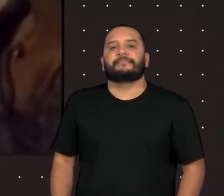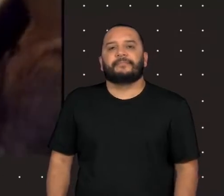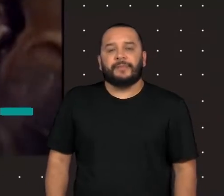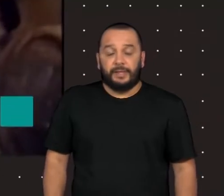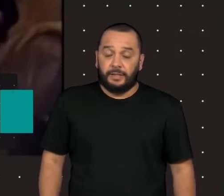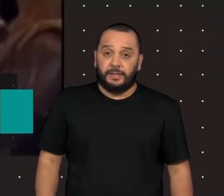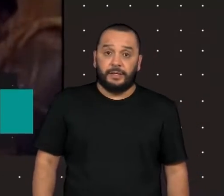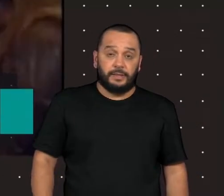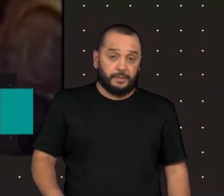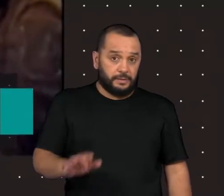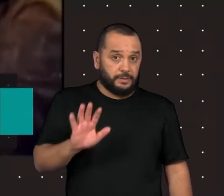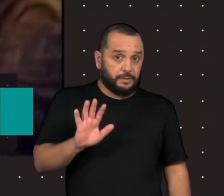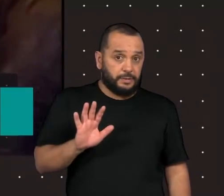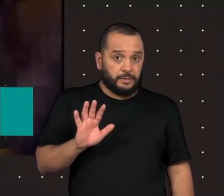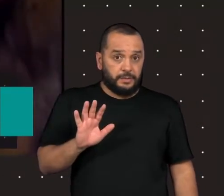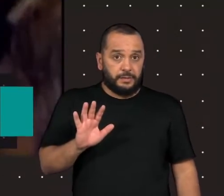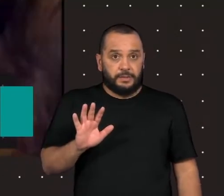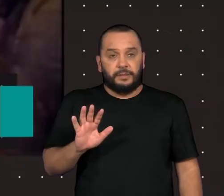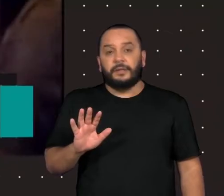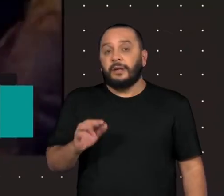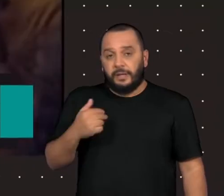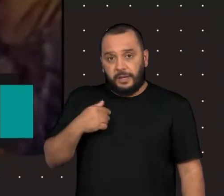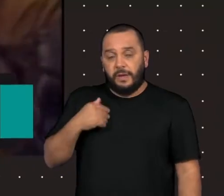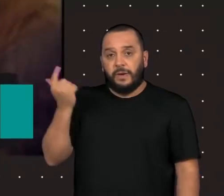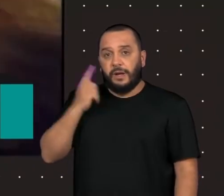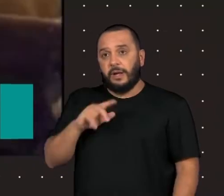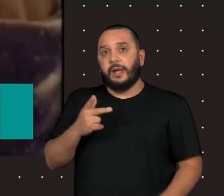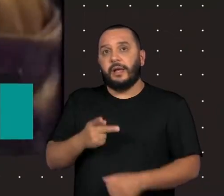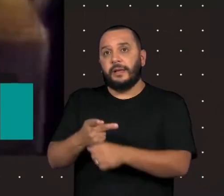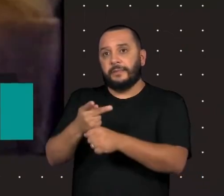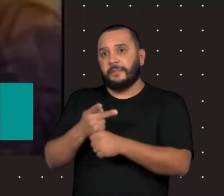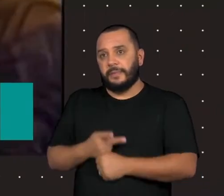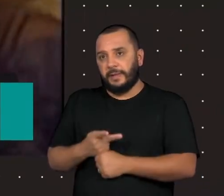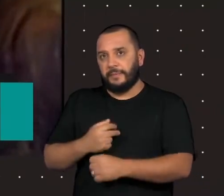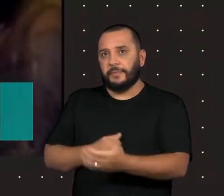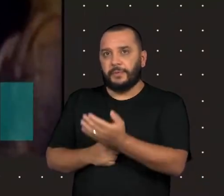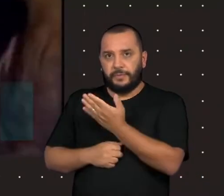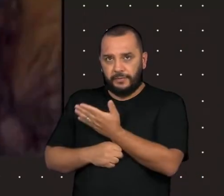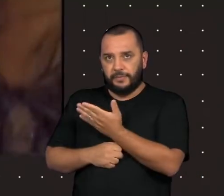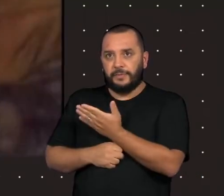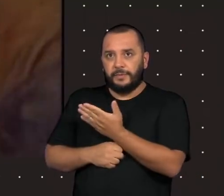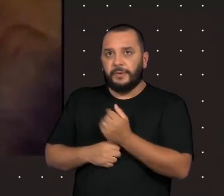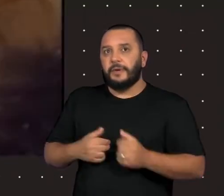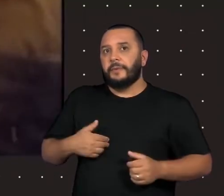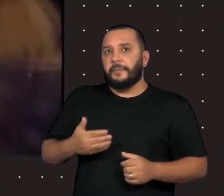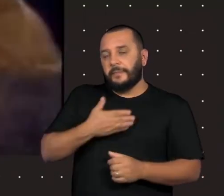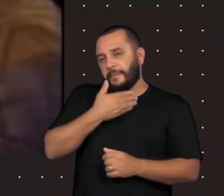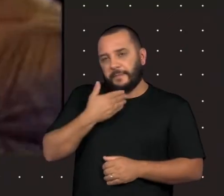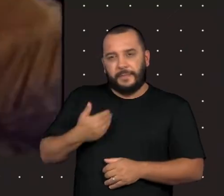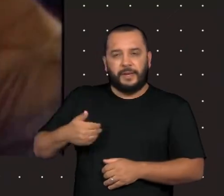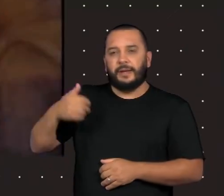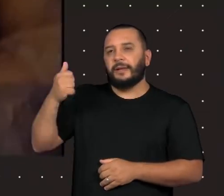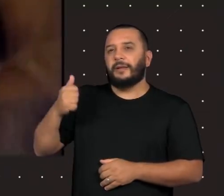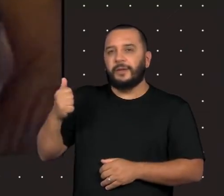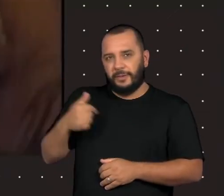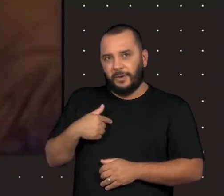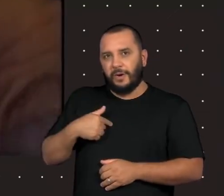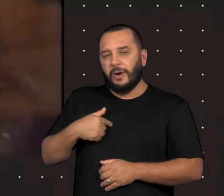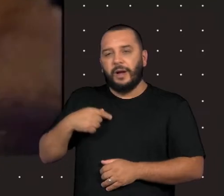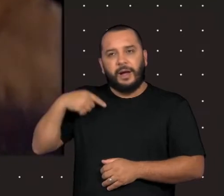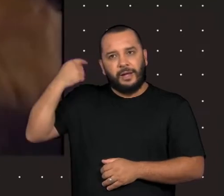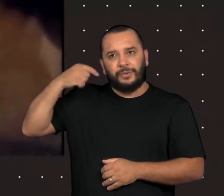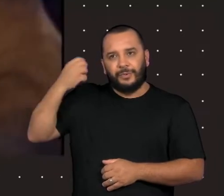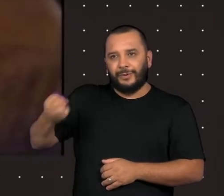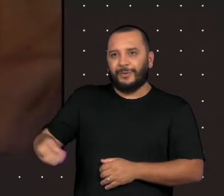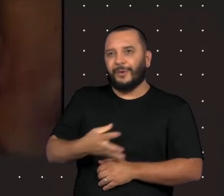ganhei um prêmio com esse filme de melhor coadjuvante no Quarto Rio Cine, que eu não acreditava que ia ganhar,